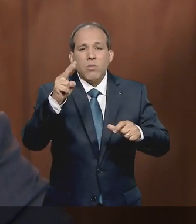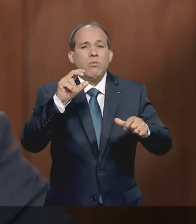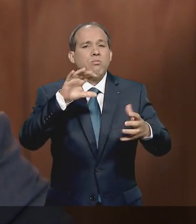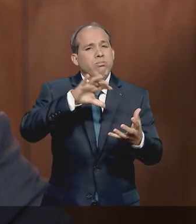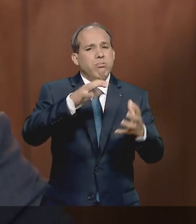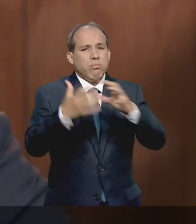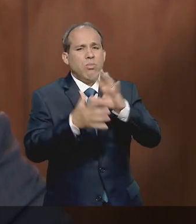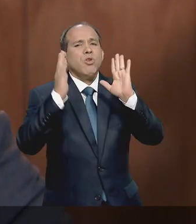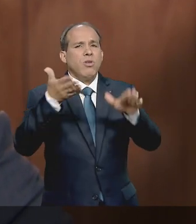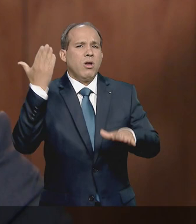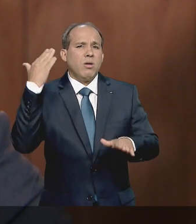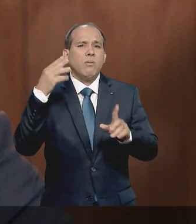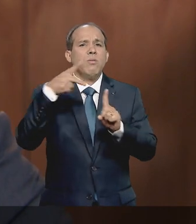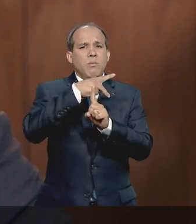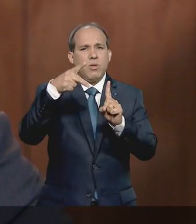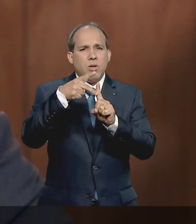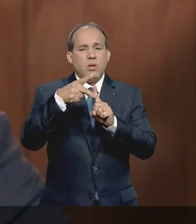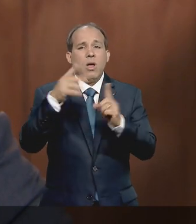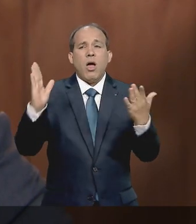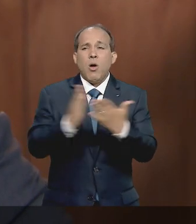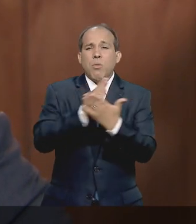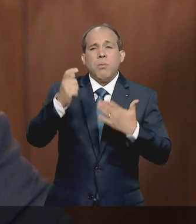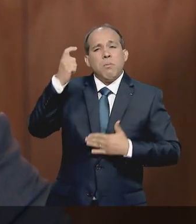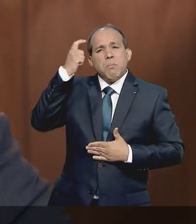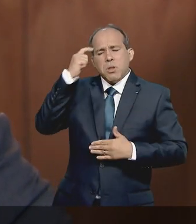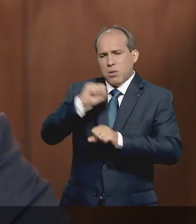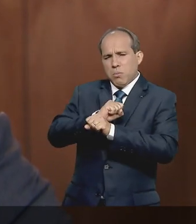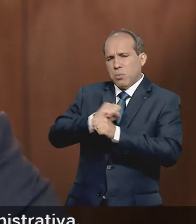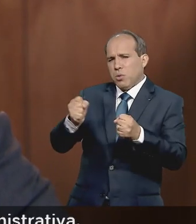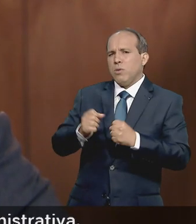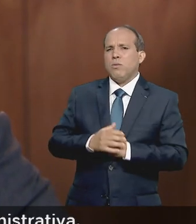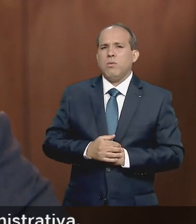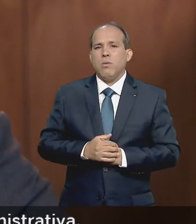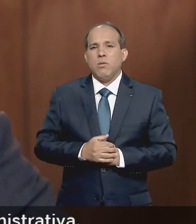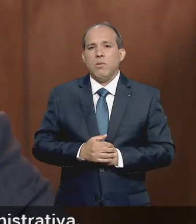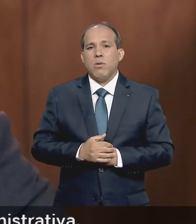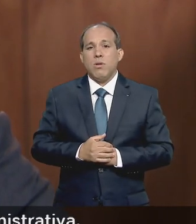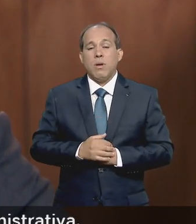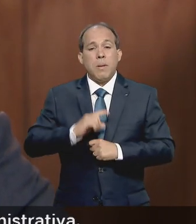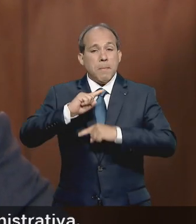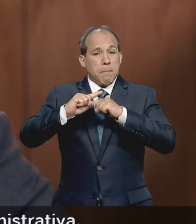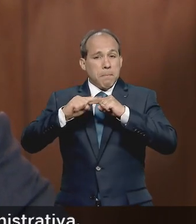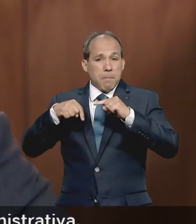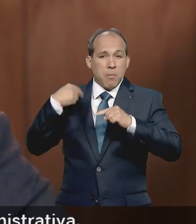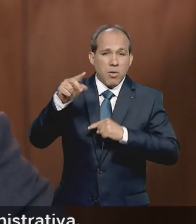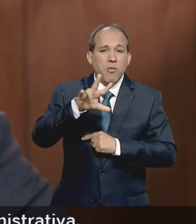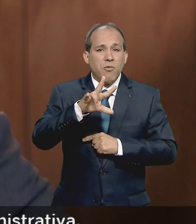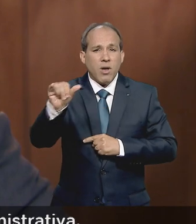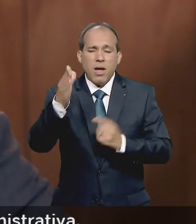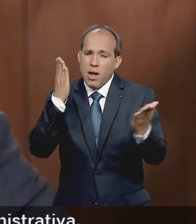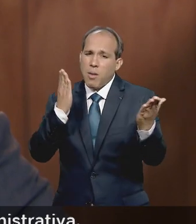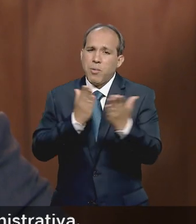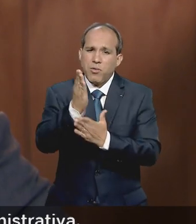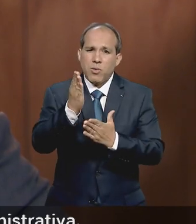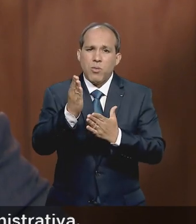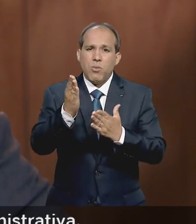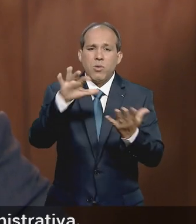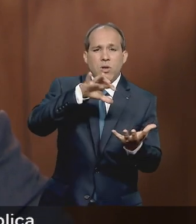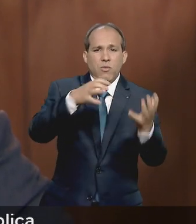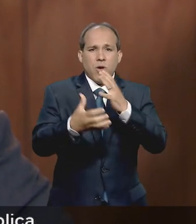fizemos a reforma da Previdência que muitos consideravam impossível o próximo passo era a aprovação da reforma